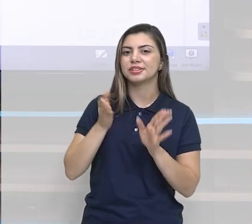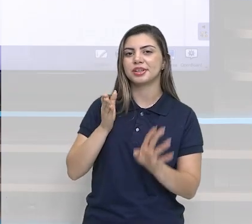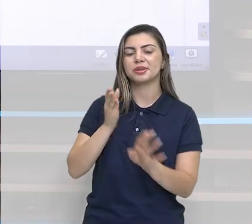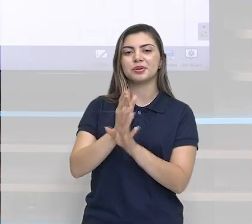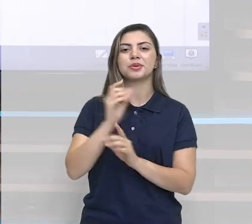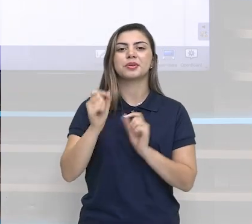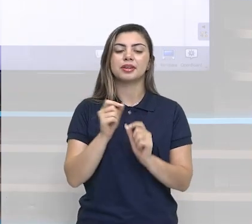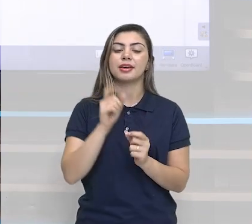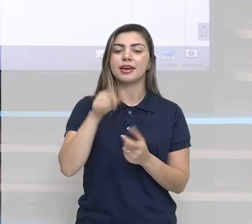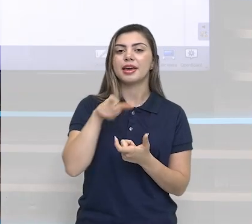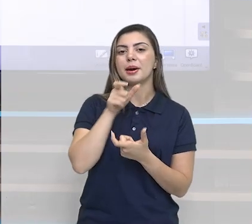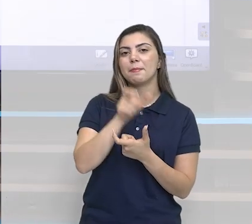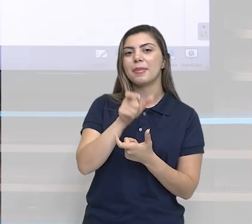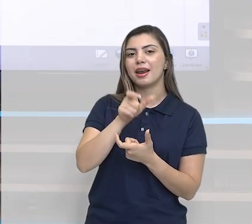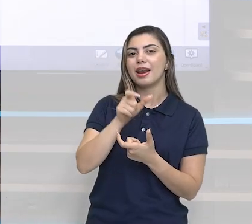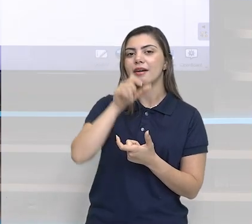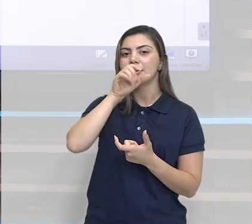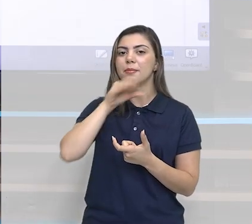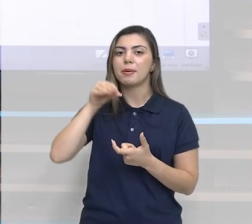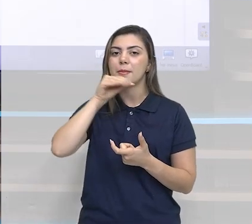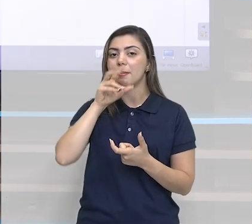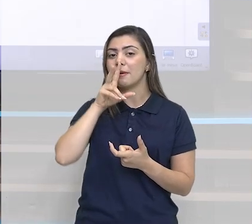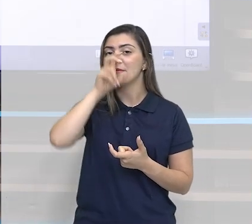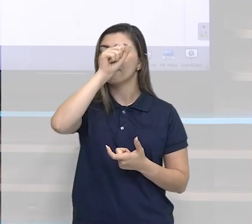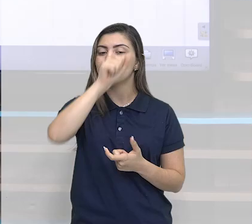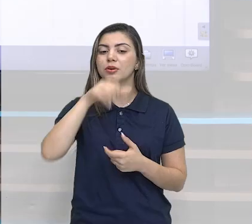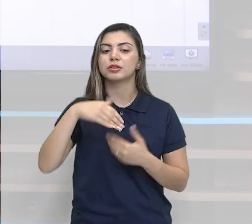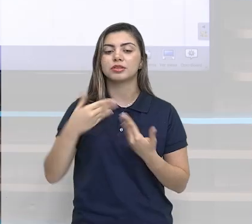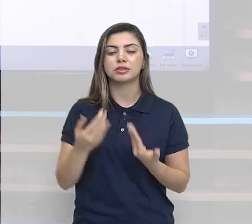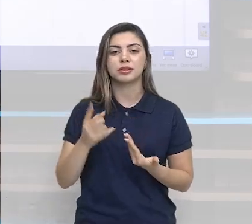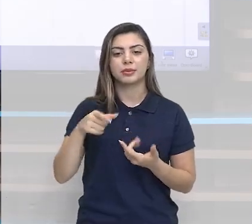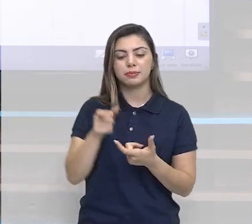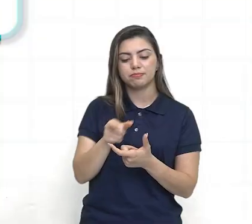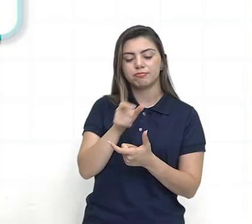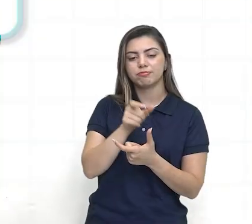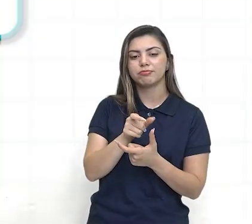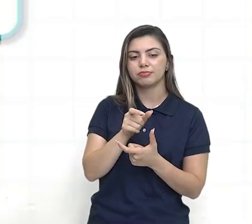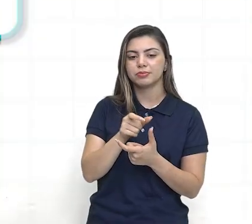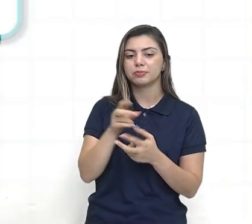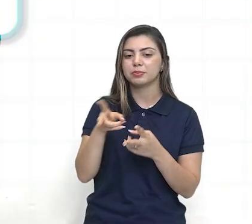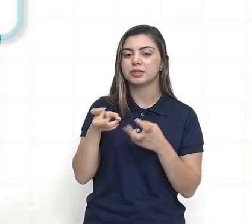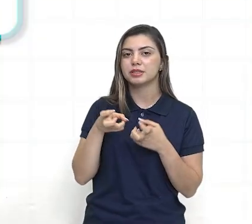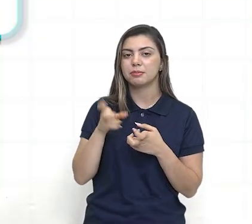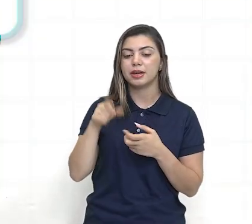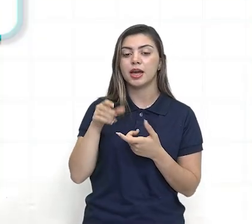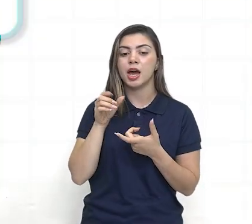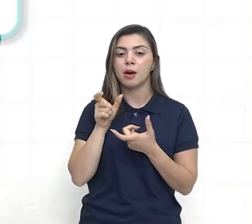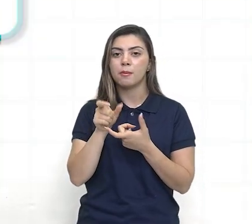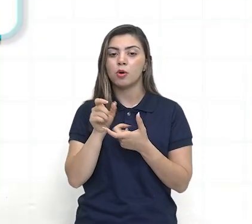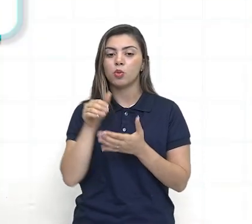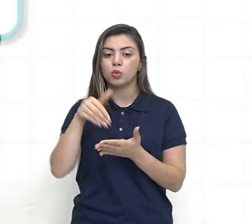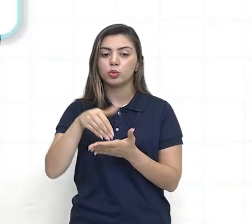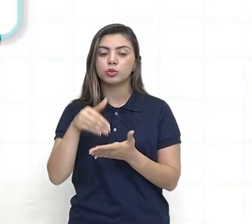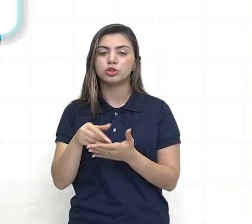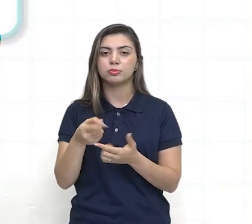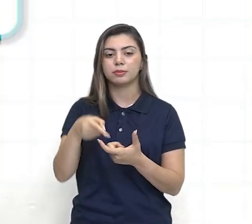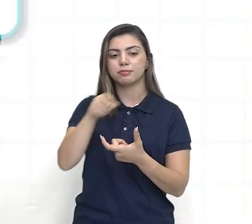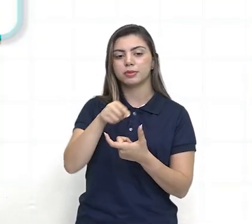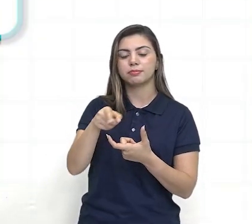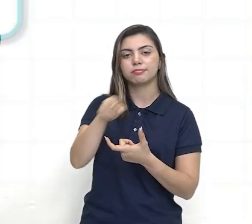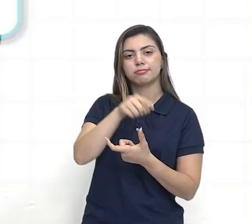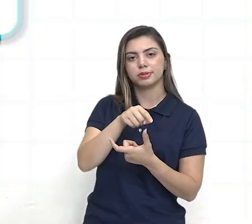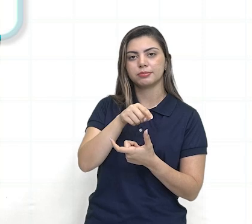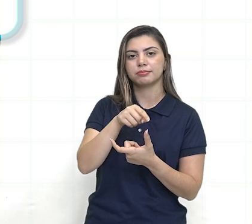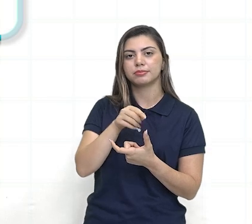sílaba tônica. Aqui, ó. Nesta sílaba aqui, que é a antepenúltima. Veja, última, penúltima,